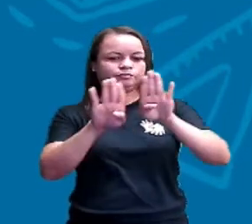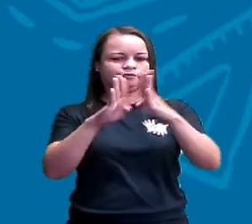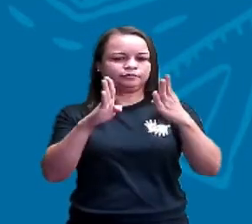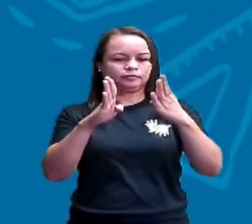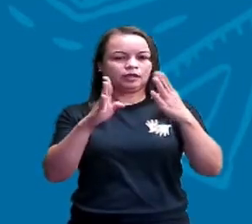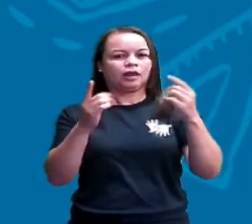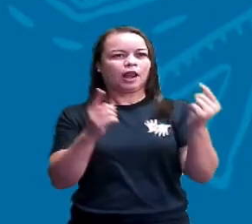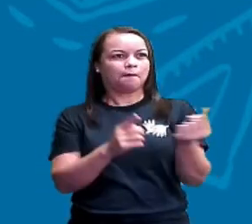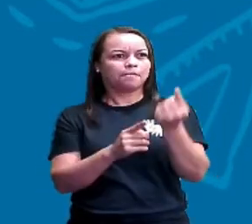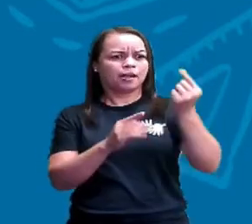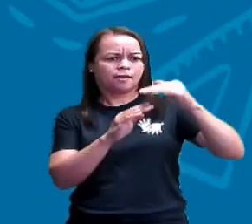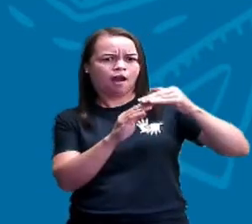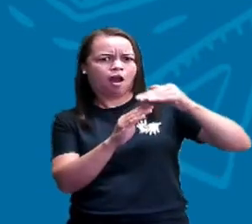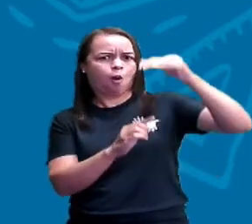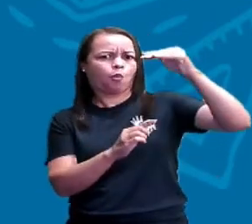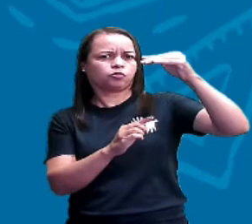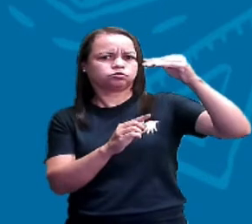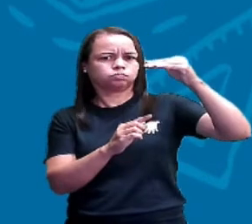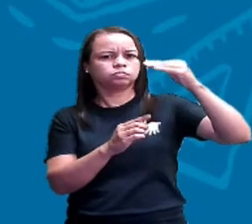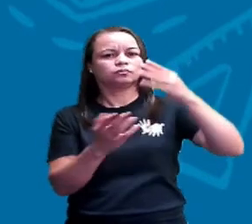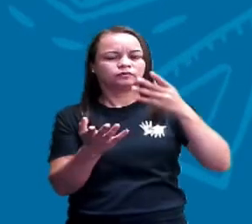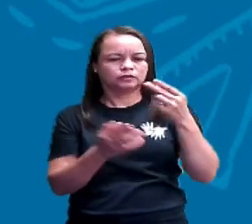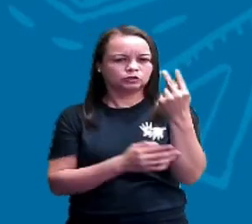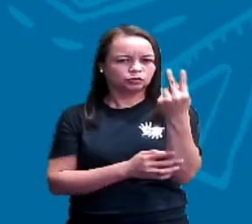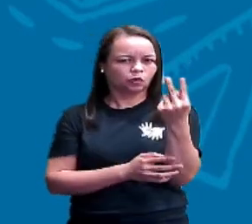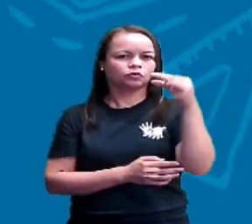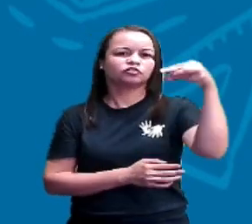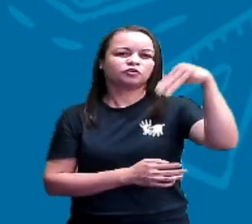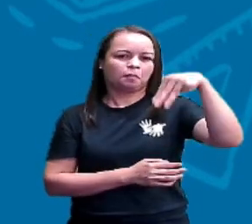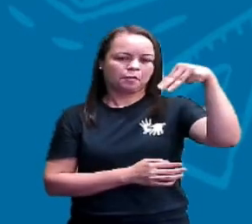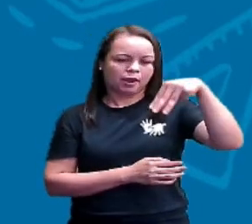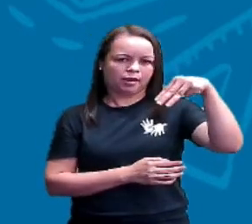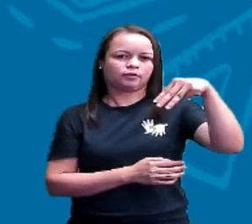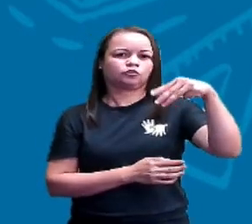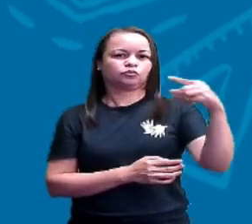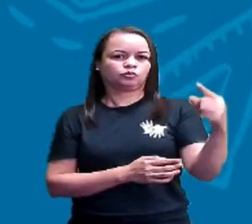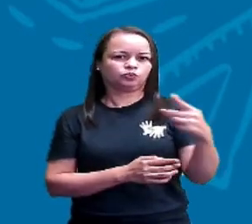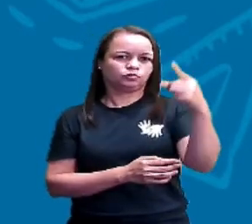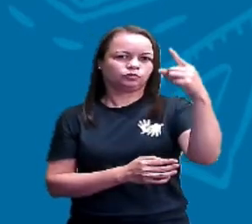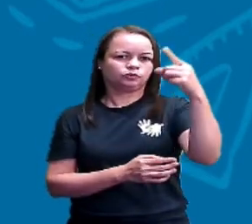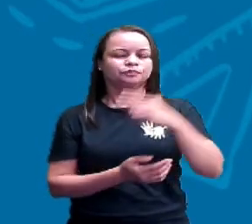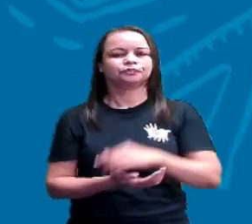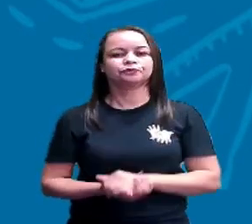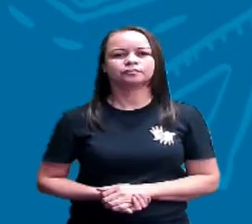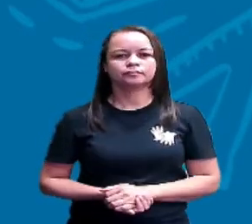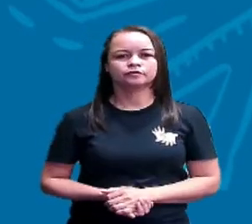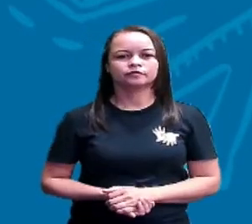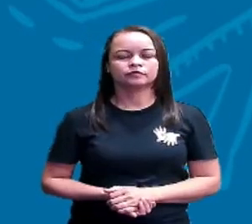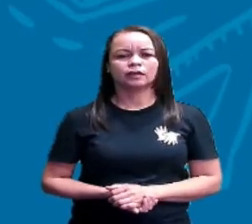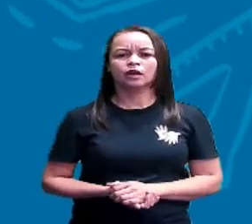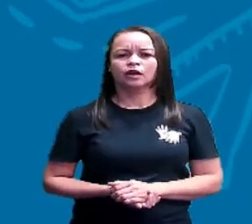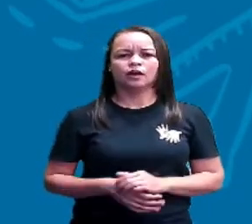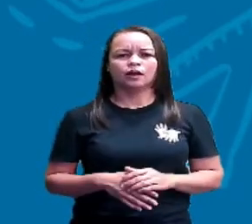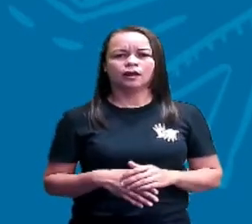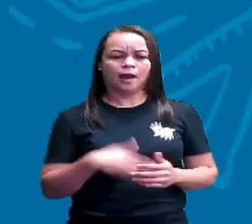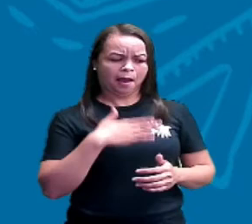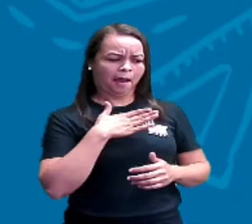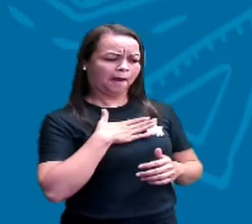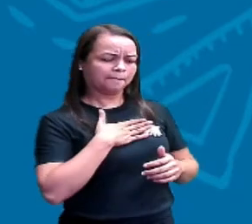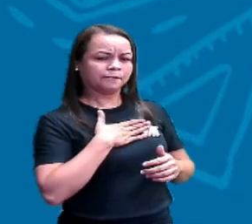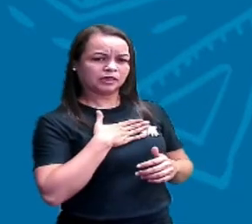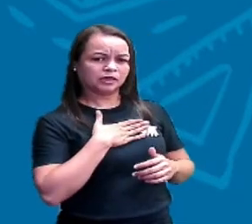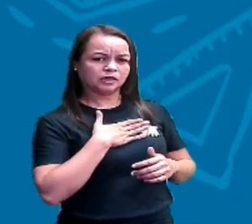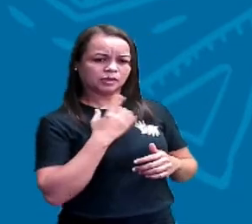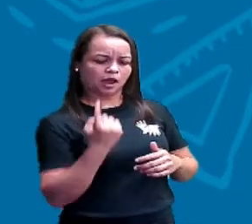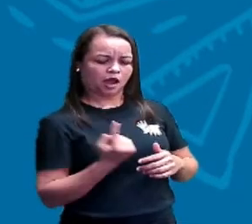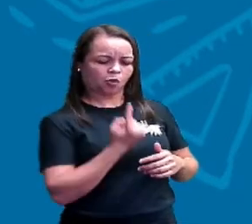essa porta vermelha aí tem 2 metros de altura. Qual será a minha altura?